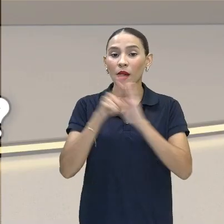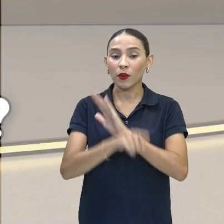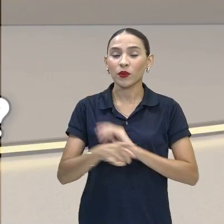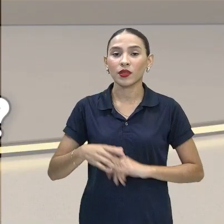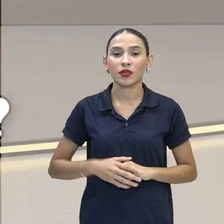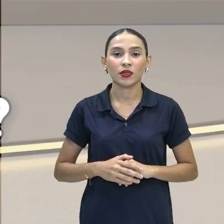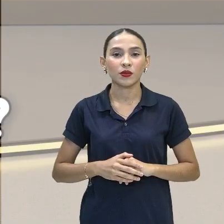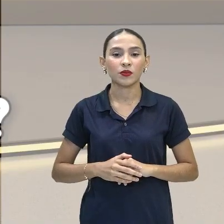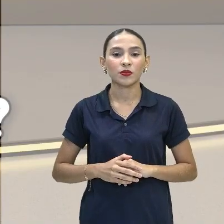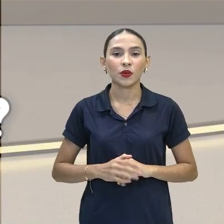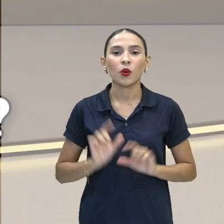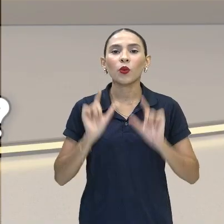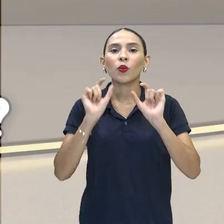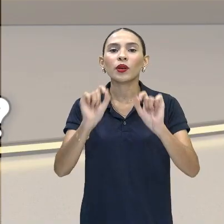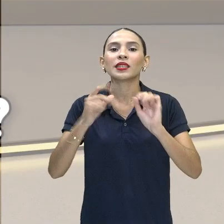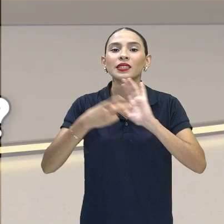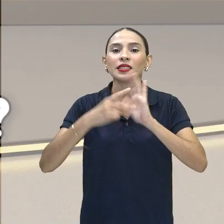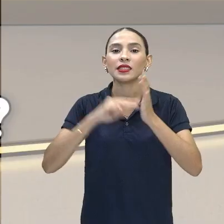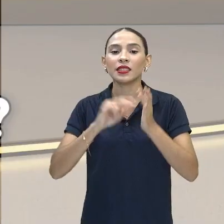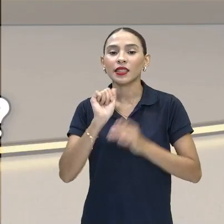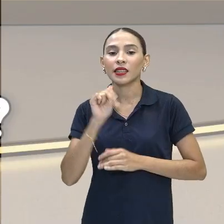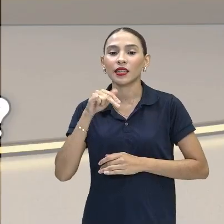questionamento? O que é